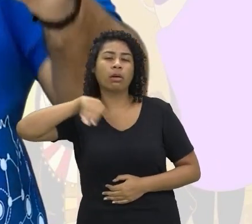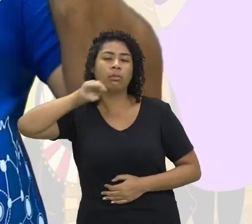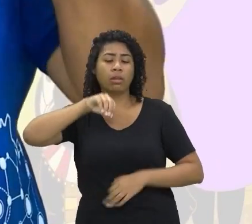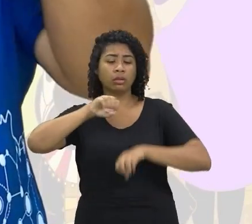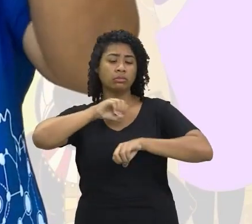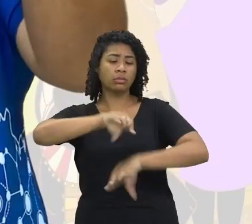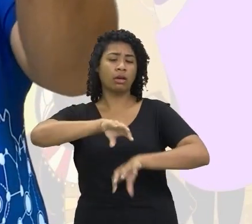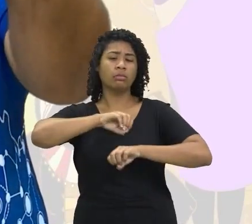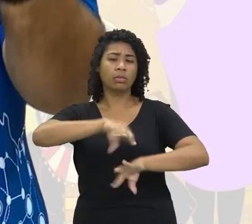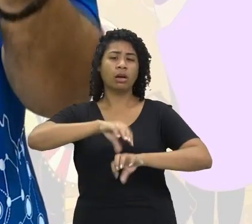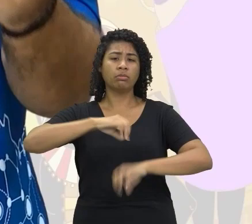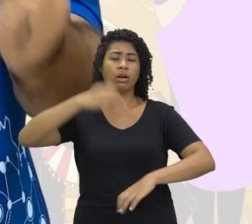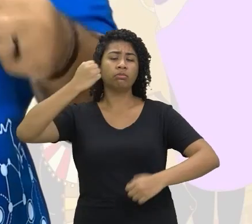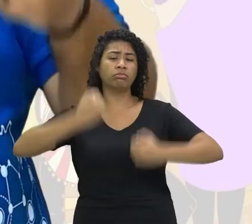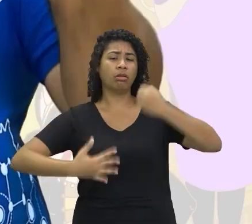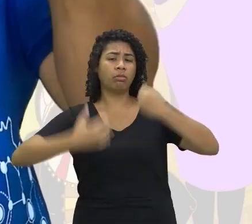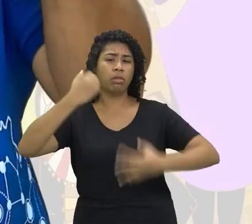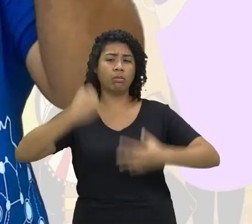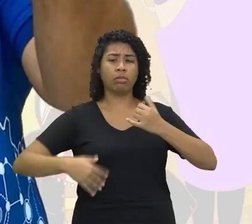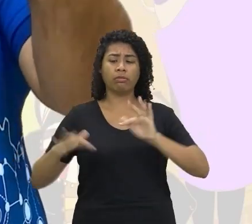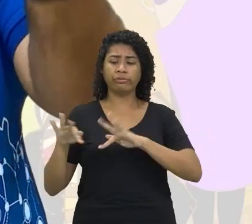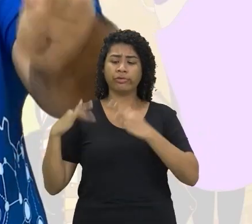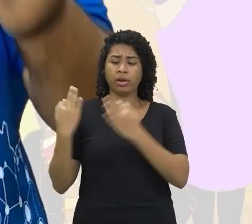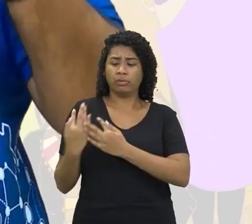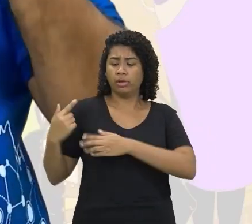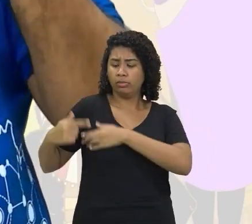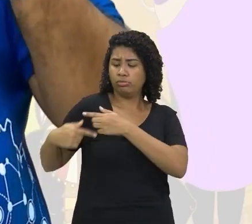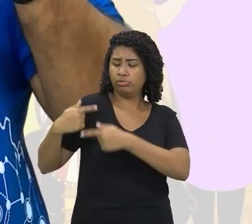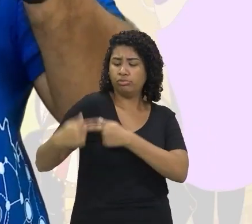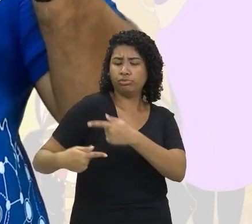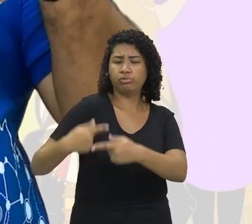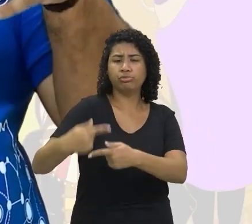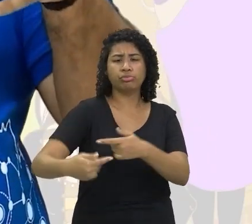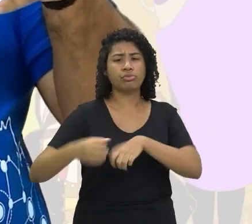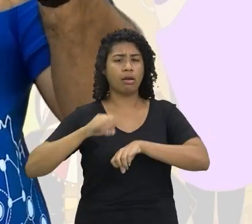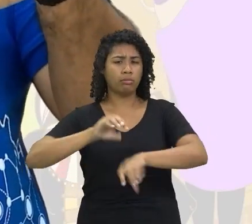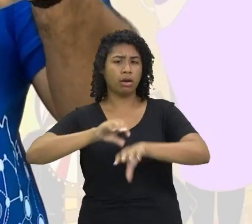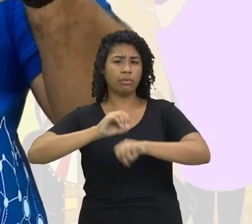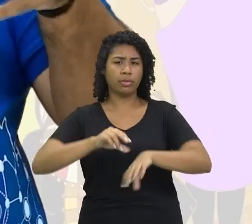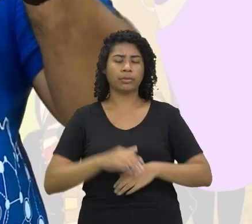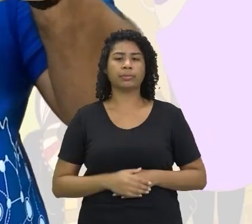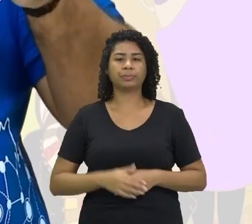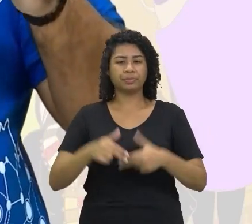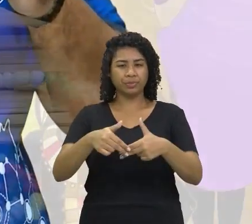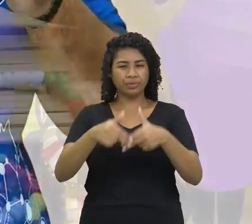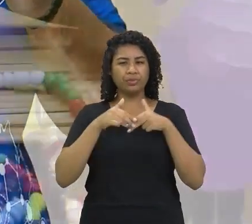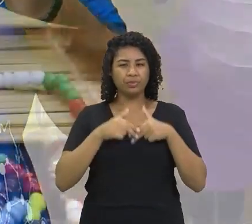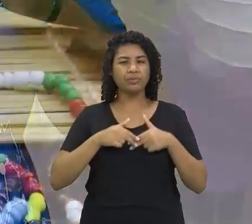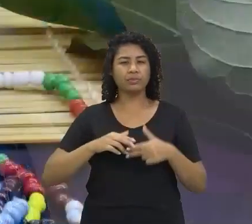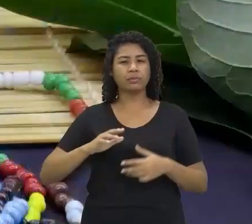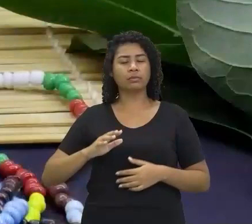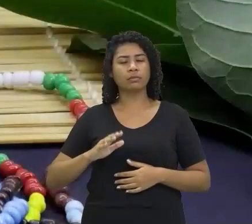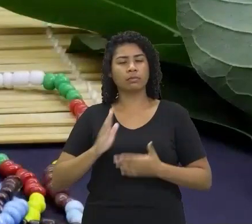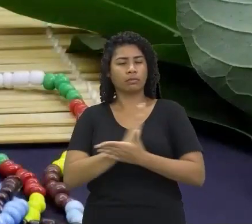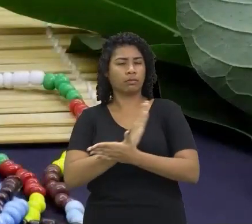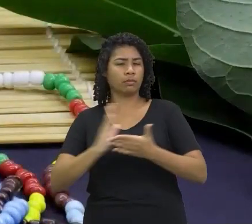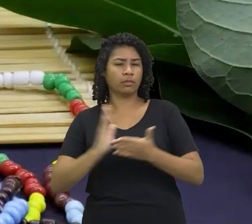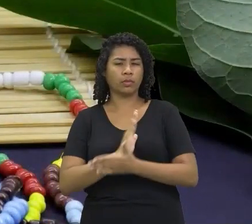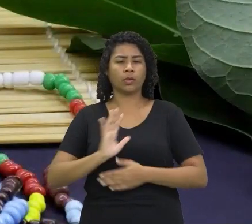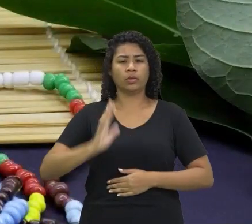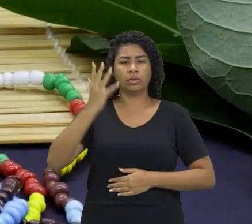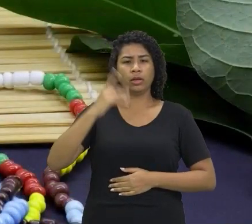são transmitidos de geração a geração. E alguns cultos afro-brasileiros são realizados com